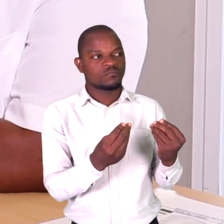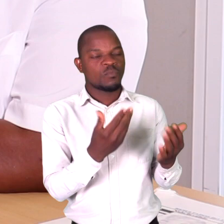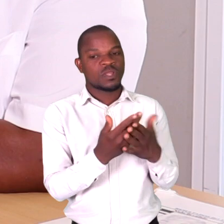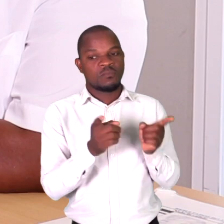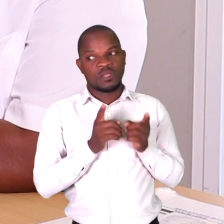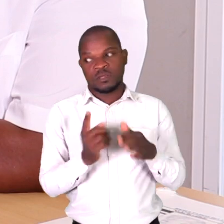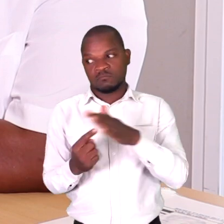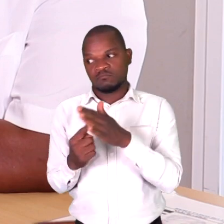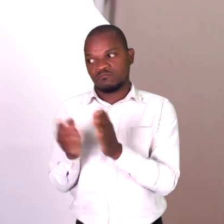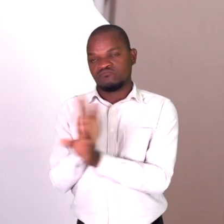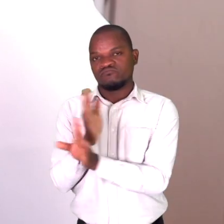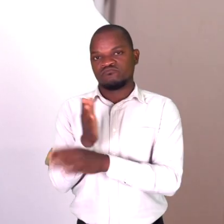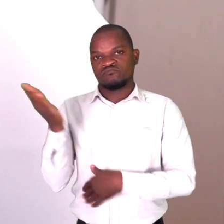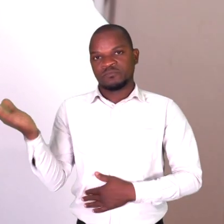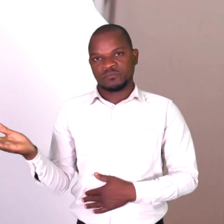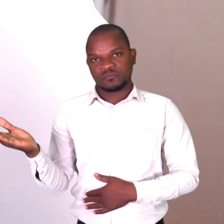A menina ainda está ali fora!